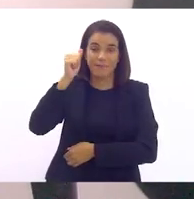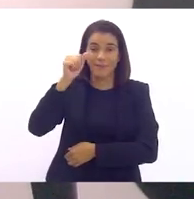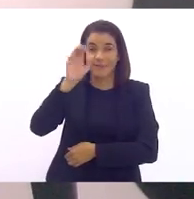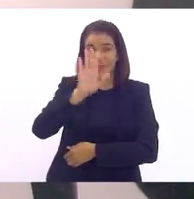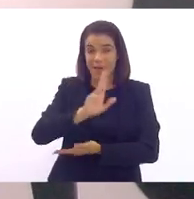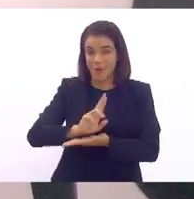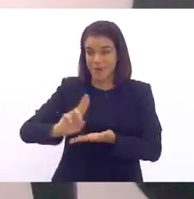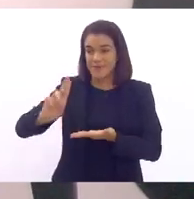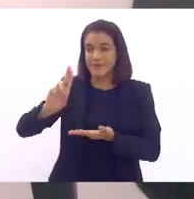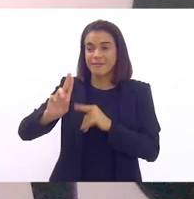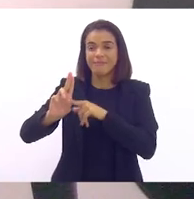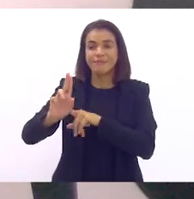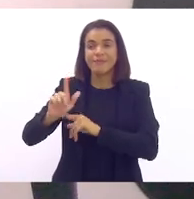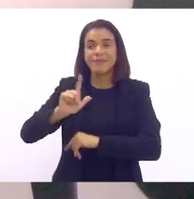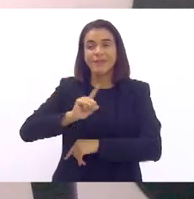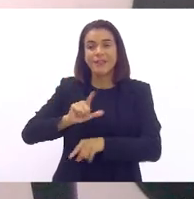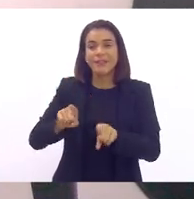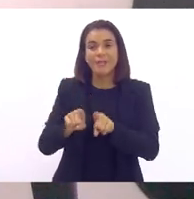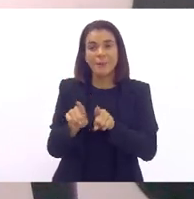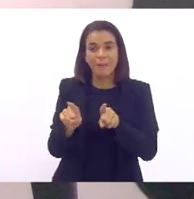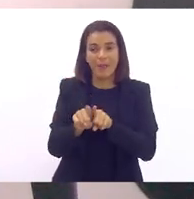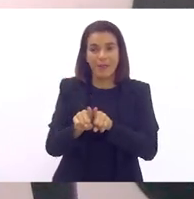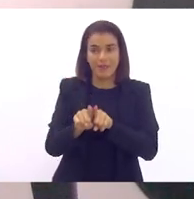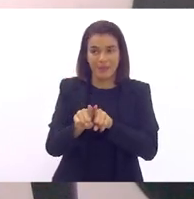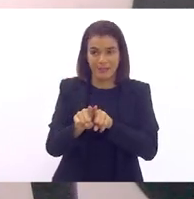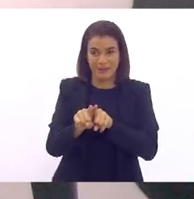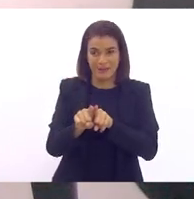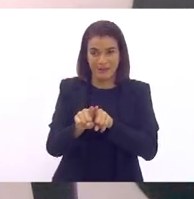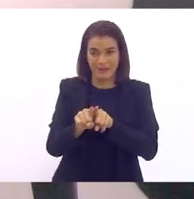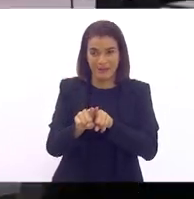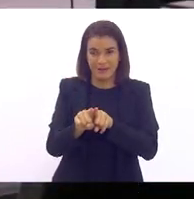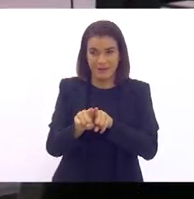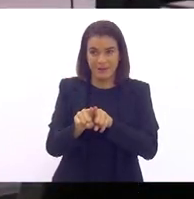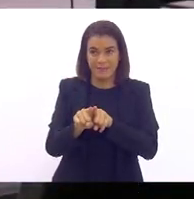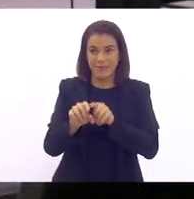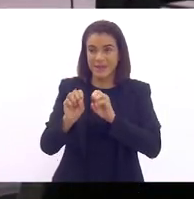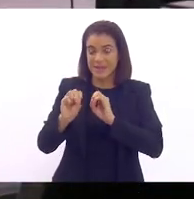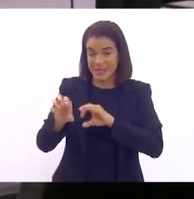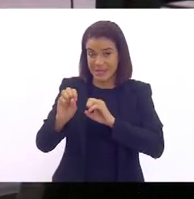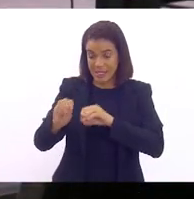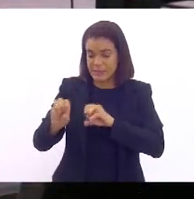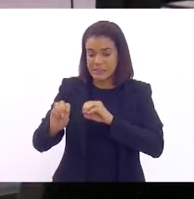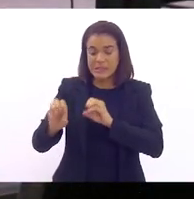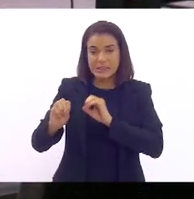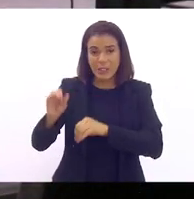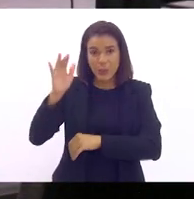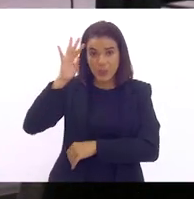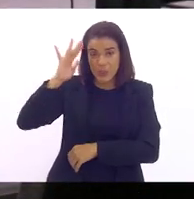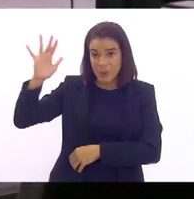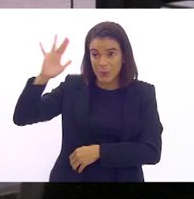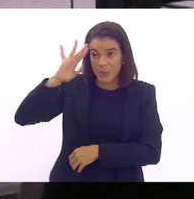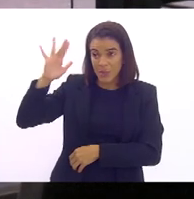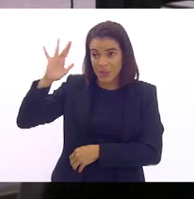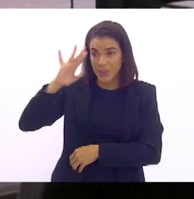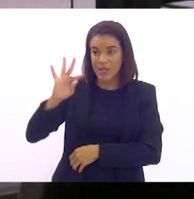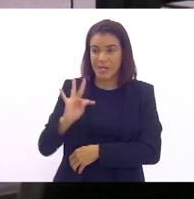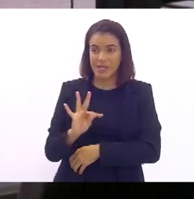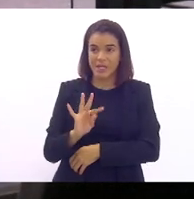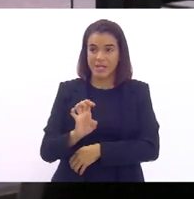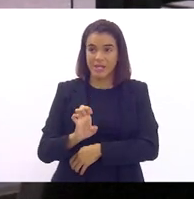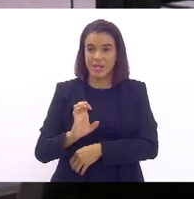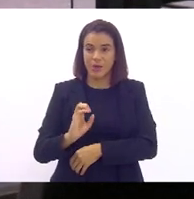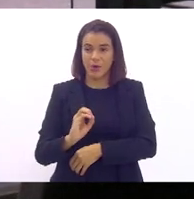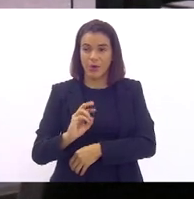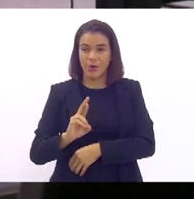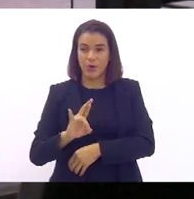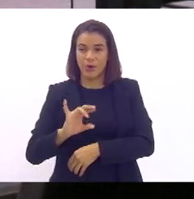universidade ele tem também um ensino né da teoria nós temos né A Teoria mas nós não